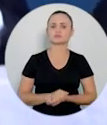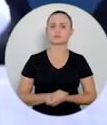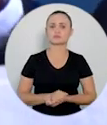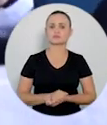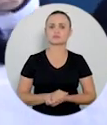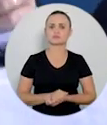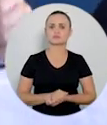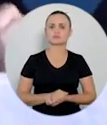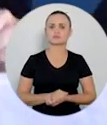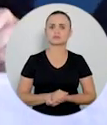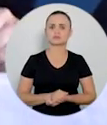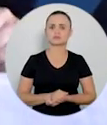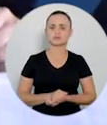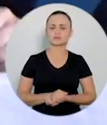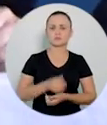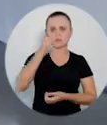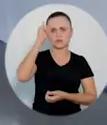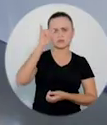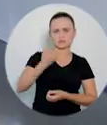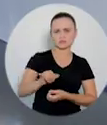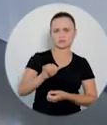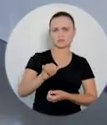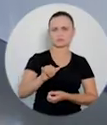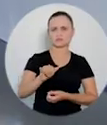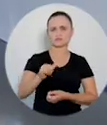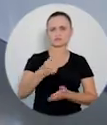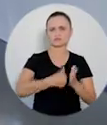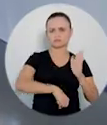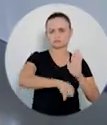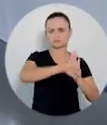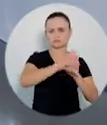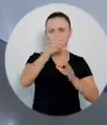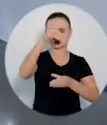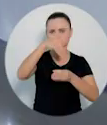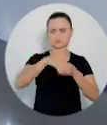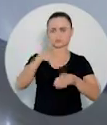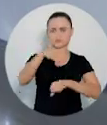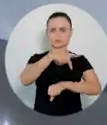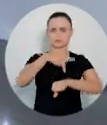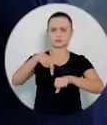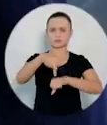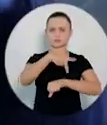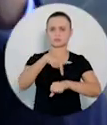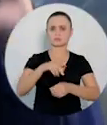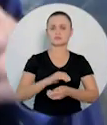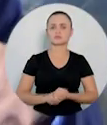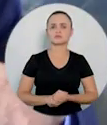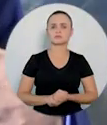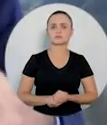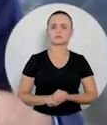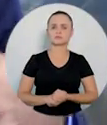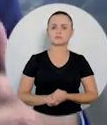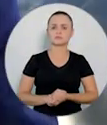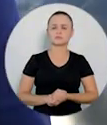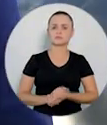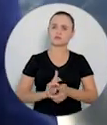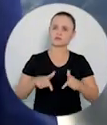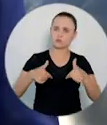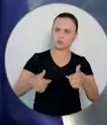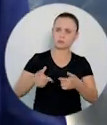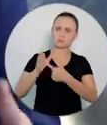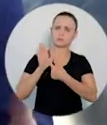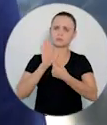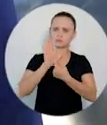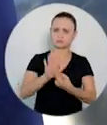apresentou diretrizes para a prevenção e repressão à criminalidade no país. Os entes do Conselho tentaram mostrar